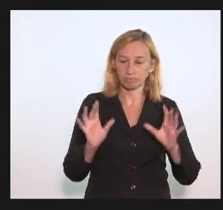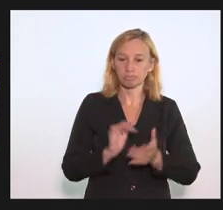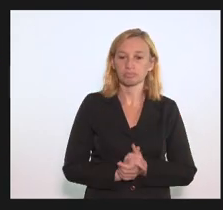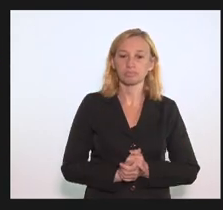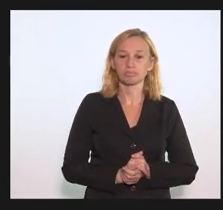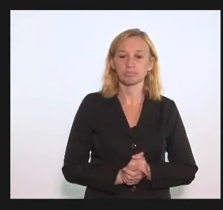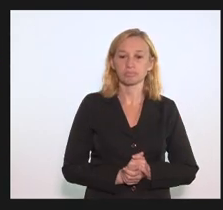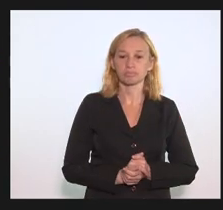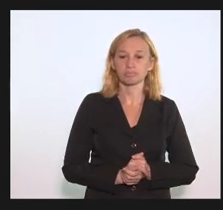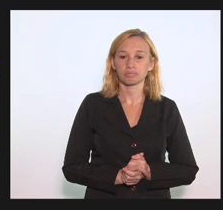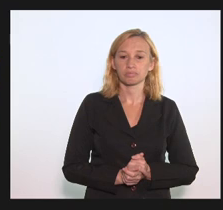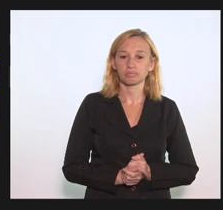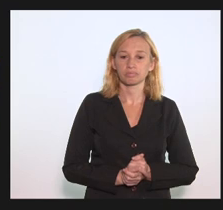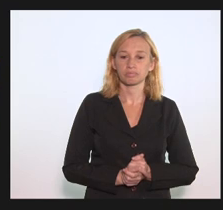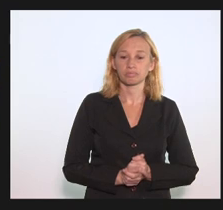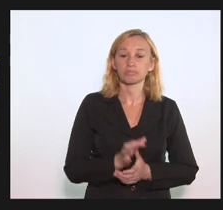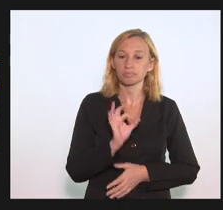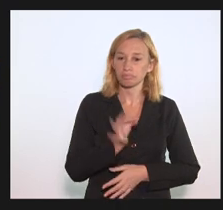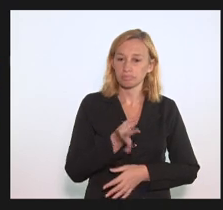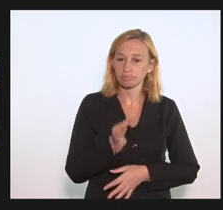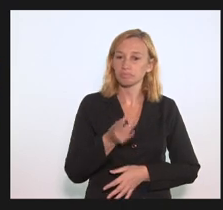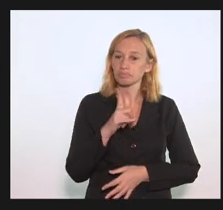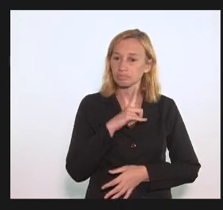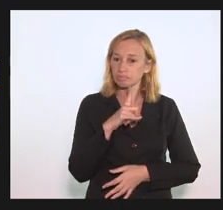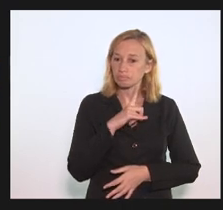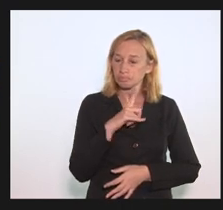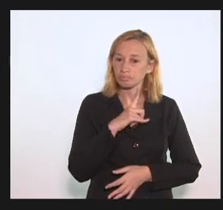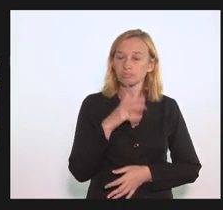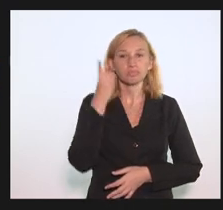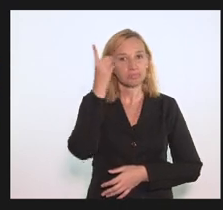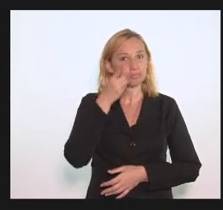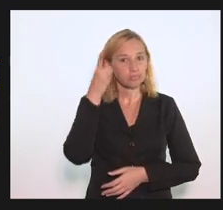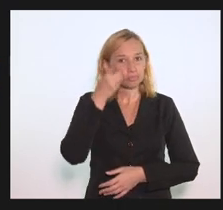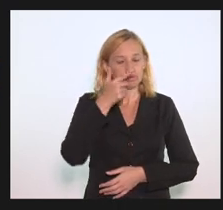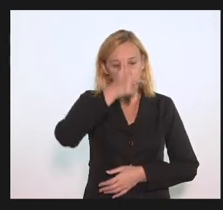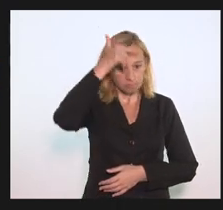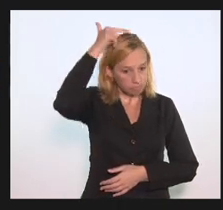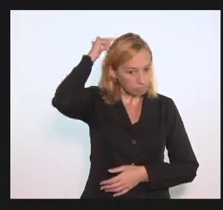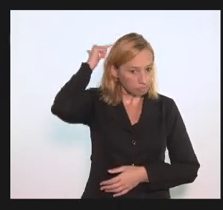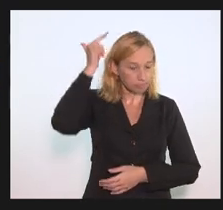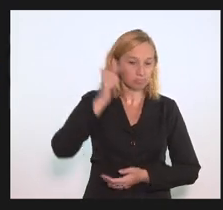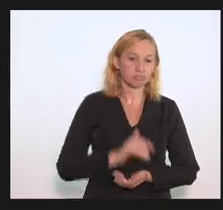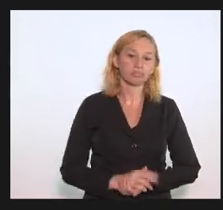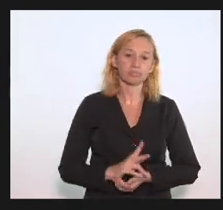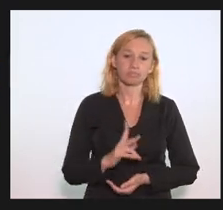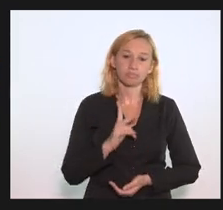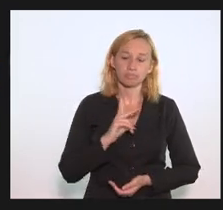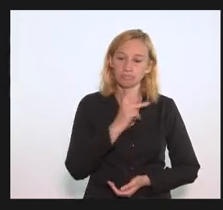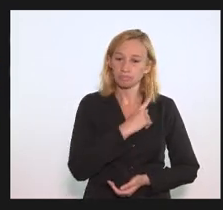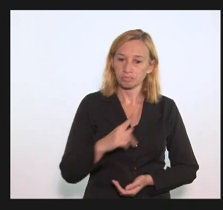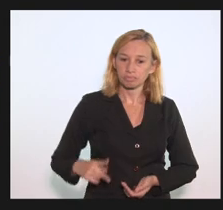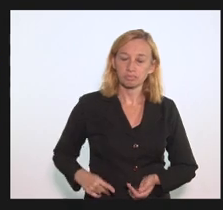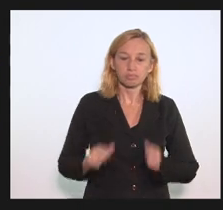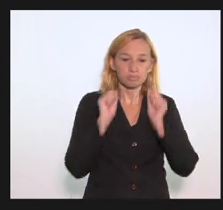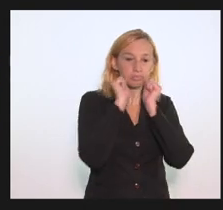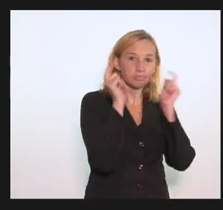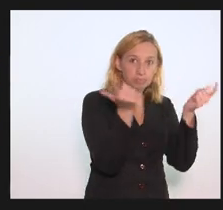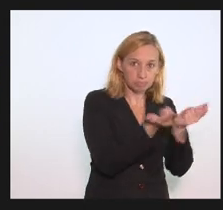participações especiais. Eu tenho certeza que o deputado Luiz Paulo e o próprio presidente da LERJ,